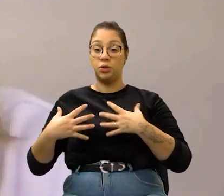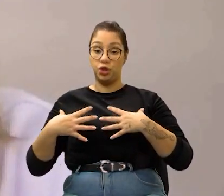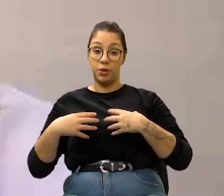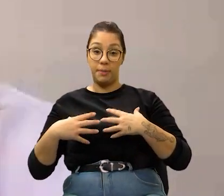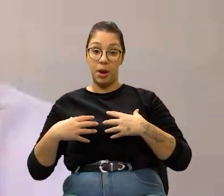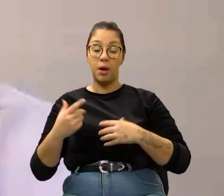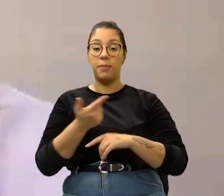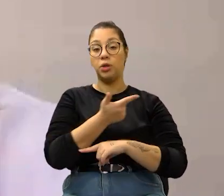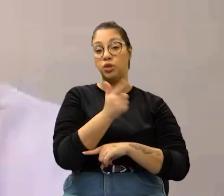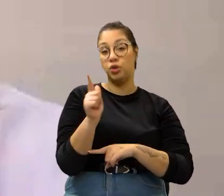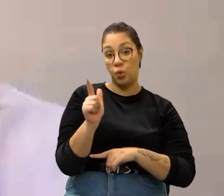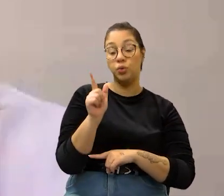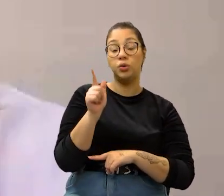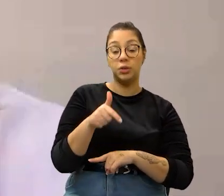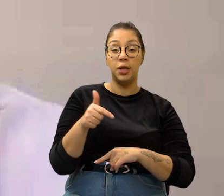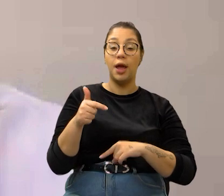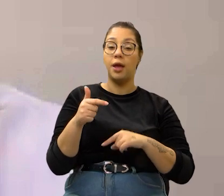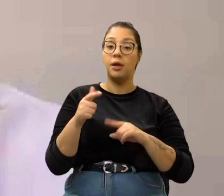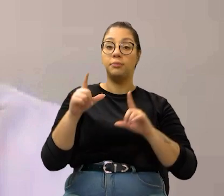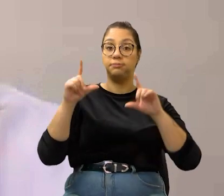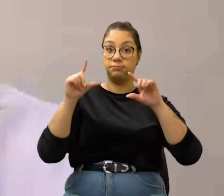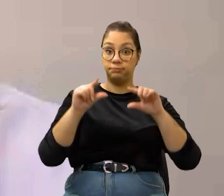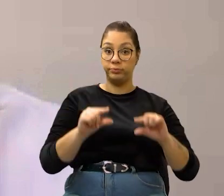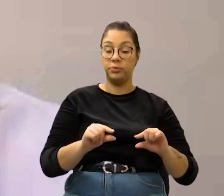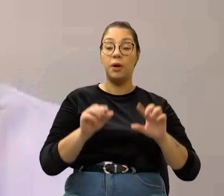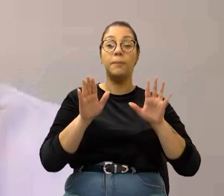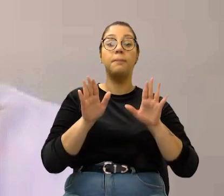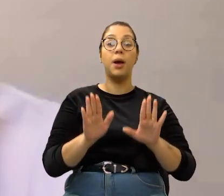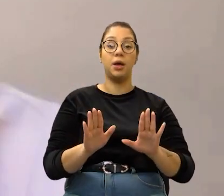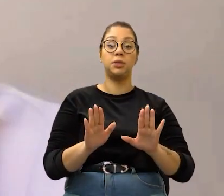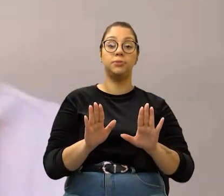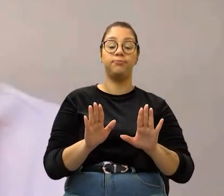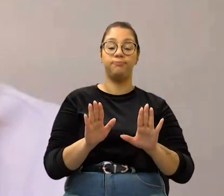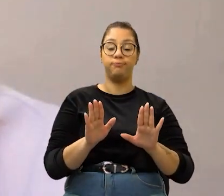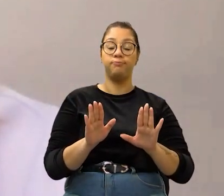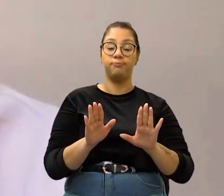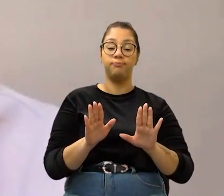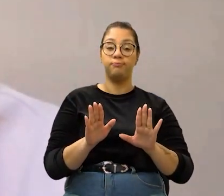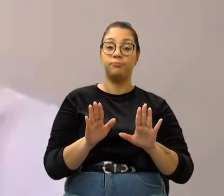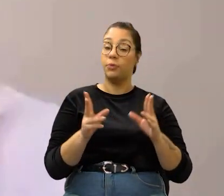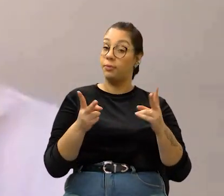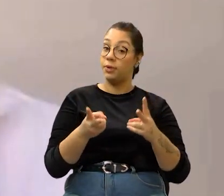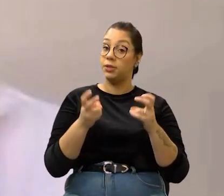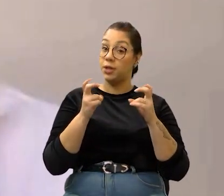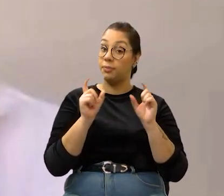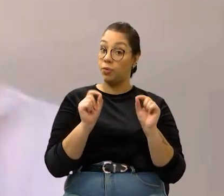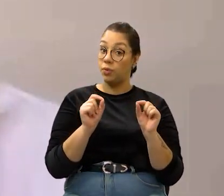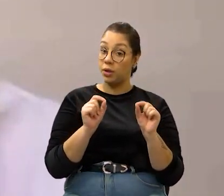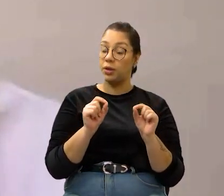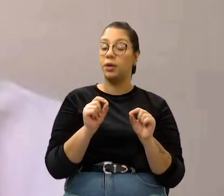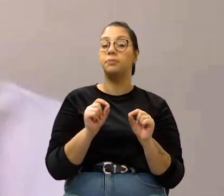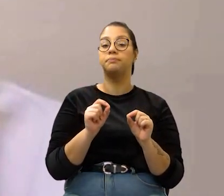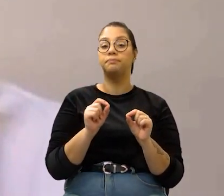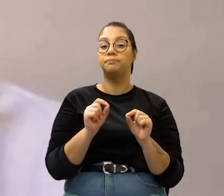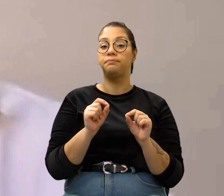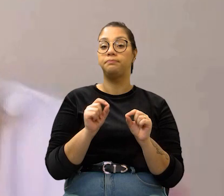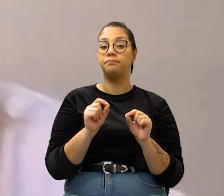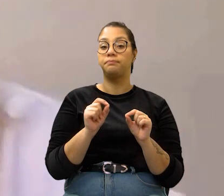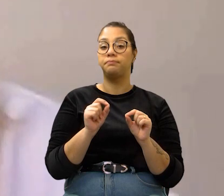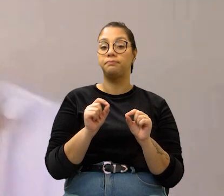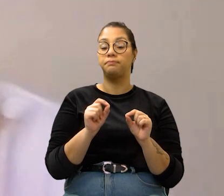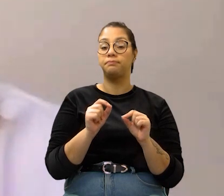mama e outros, é lógico que é uma incidência menor, mas o que nós percebemos é que